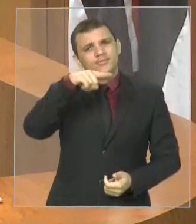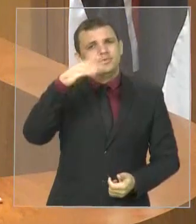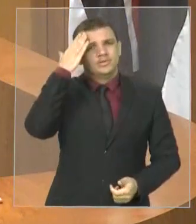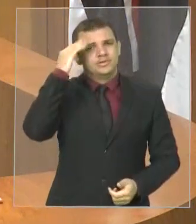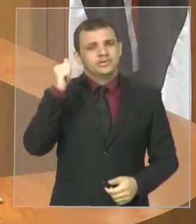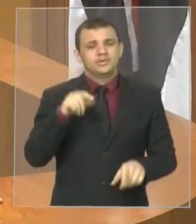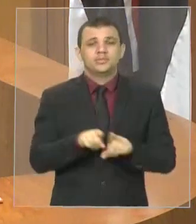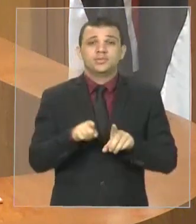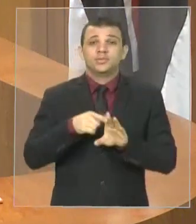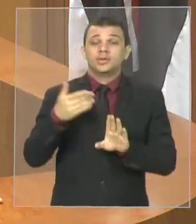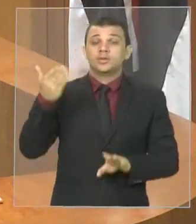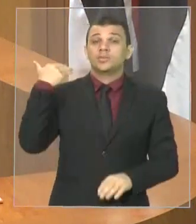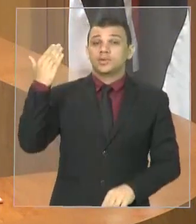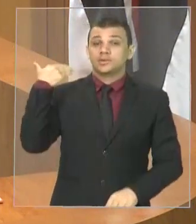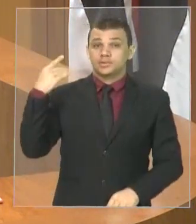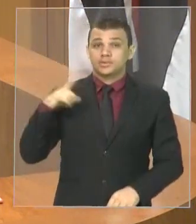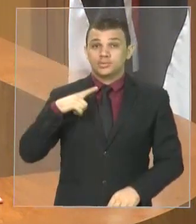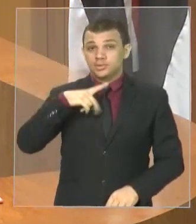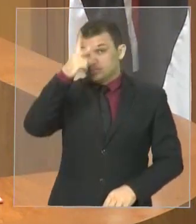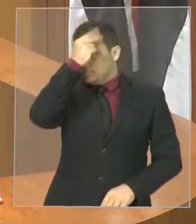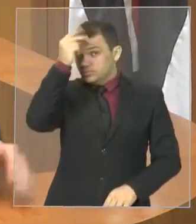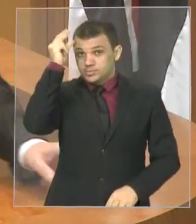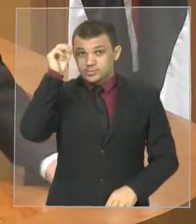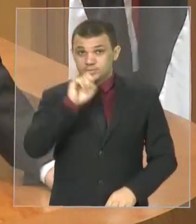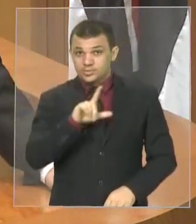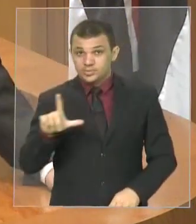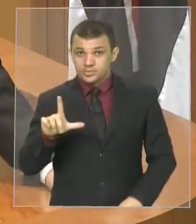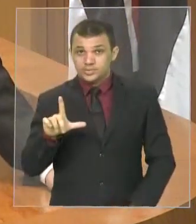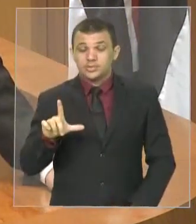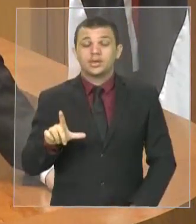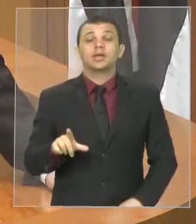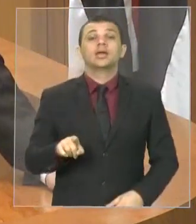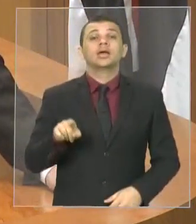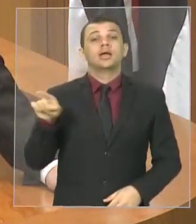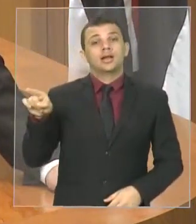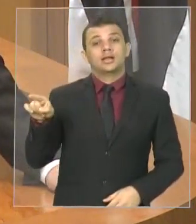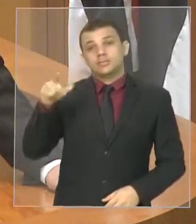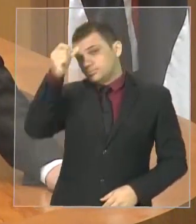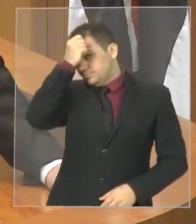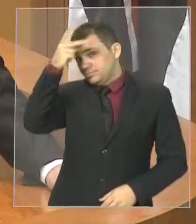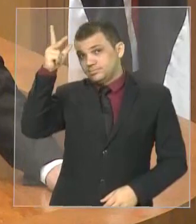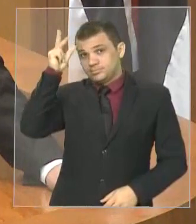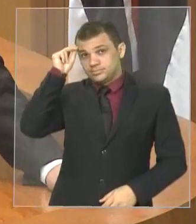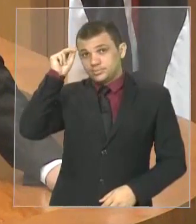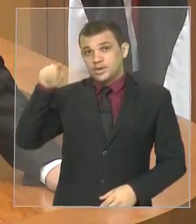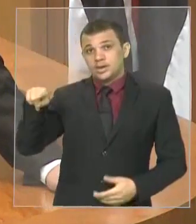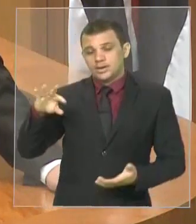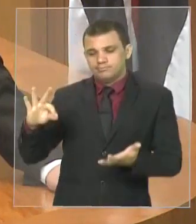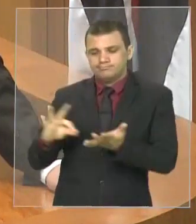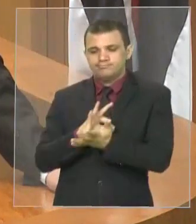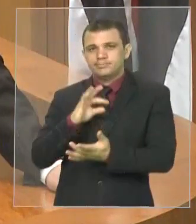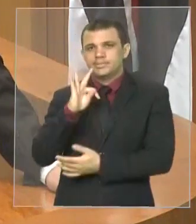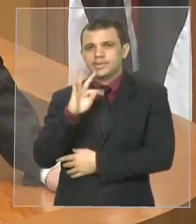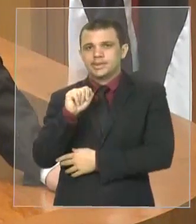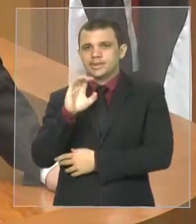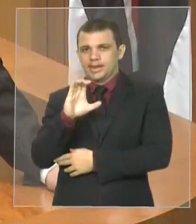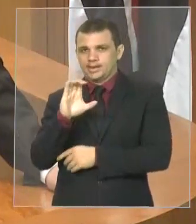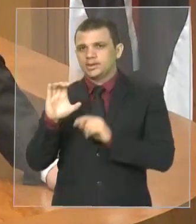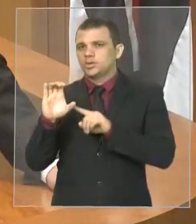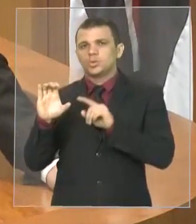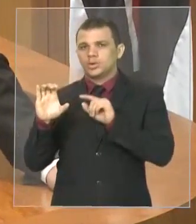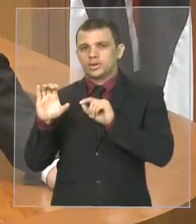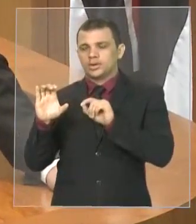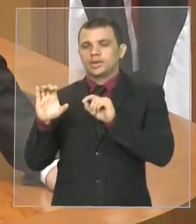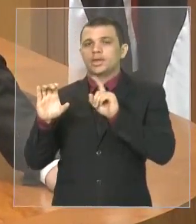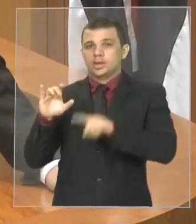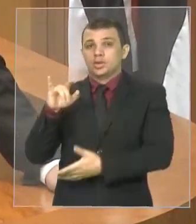há algum tempo atrás a Prefeitura de São Luís assinou um TAC, um termo de ajustamento de conduta com o Ministério Público, a